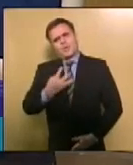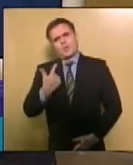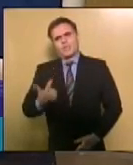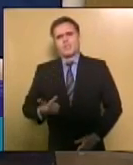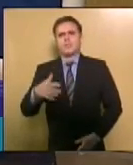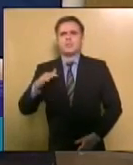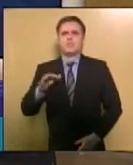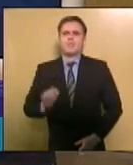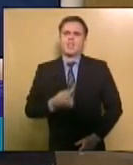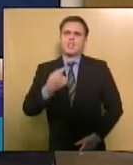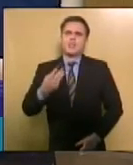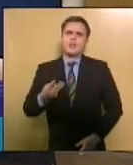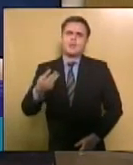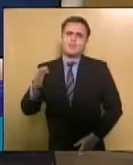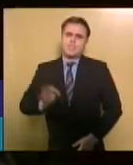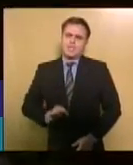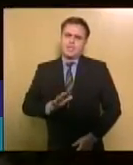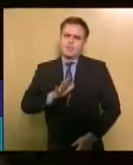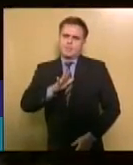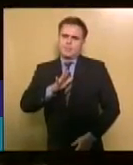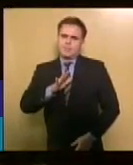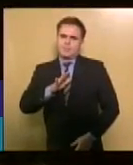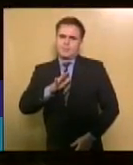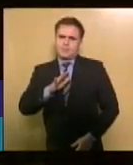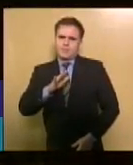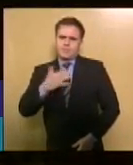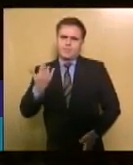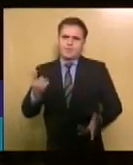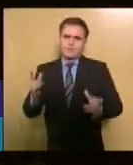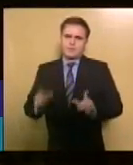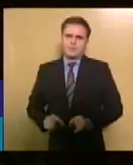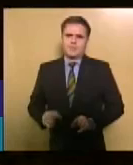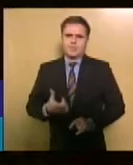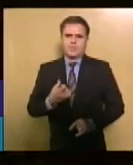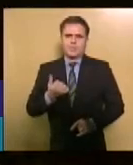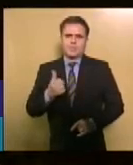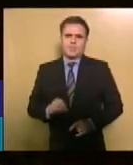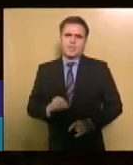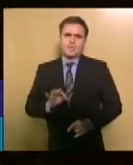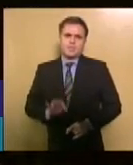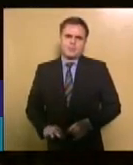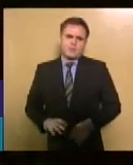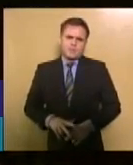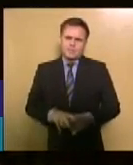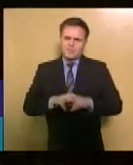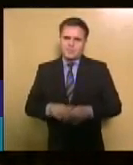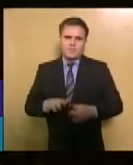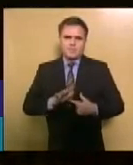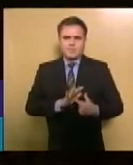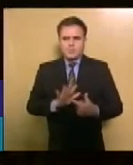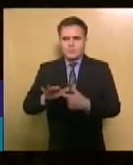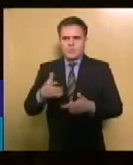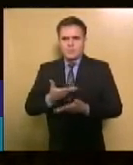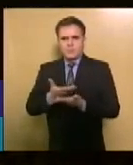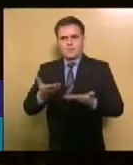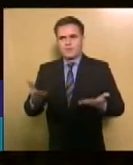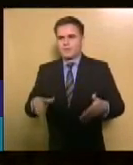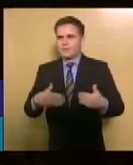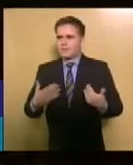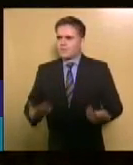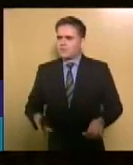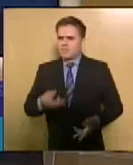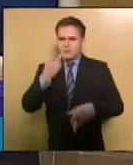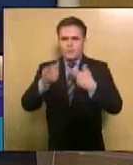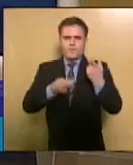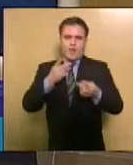42,3 na no número de homicídios no Brasil em 2010 então isso só para mostrar o foco o seguinte que falar